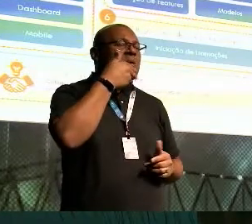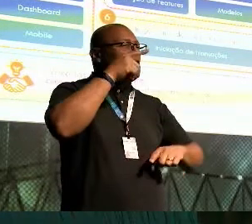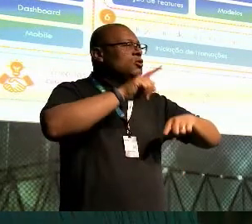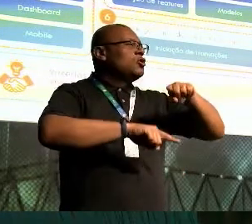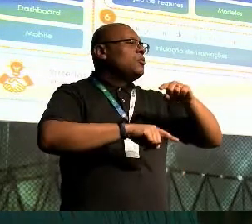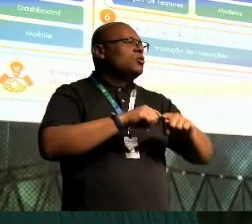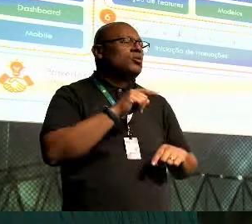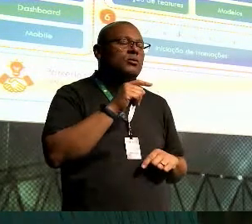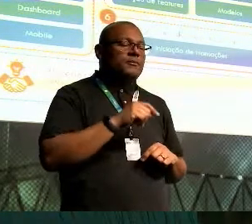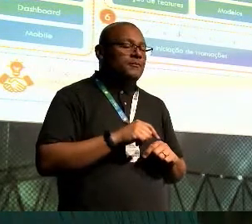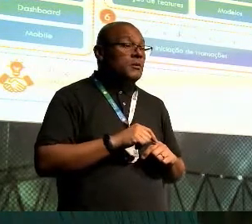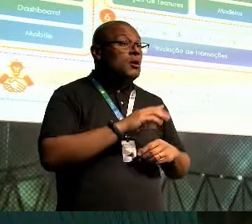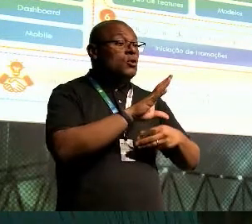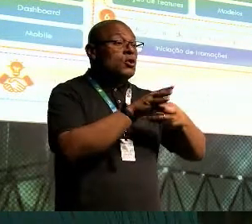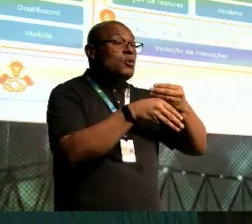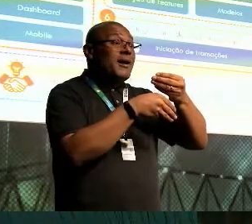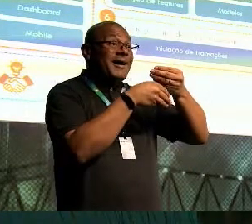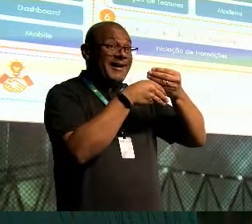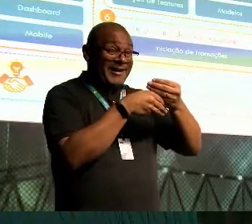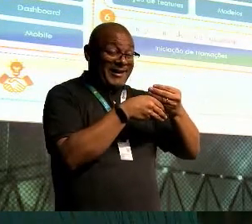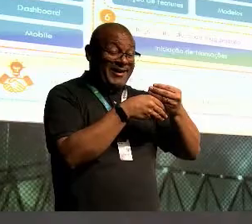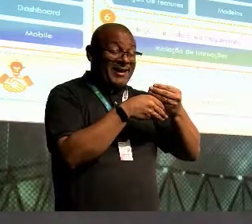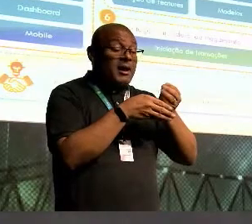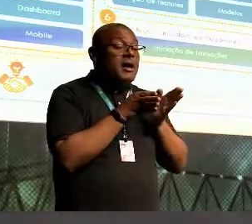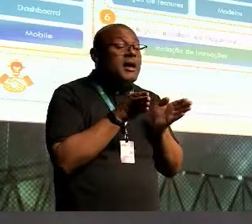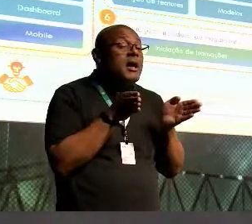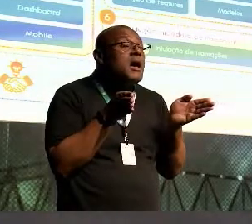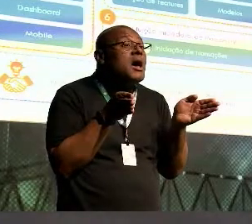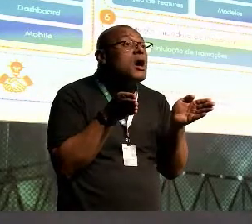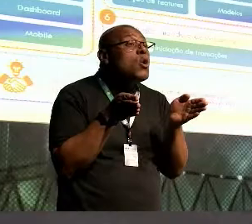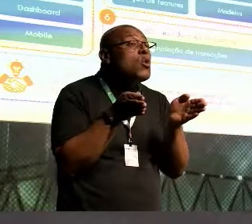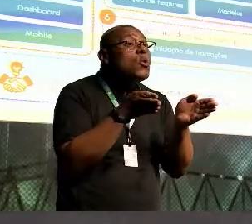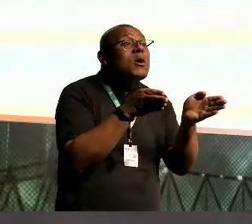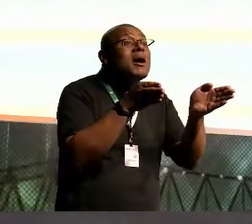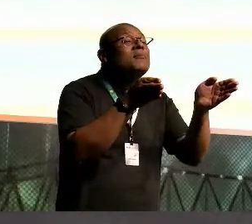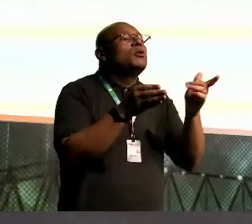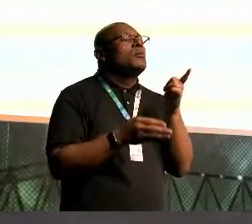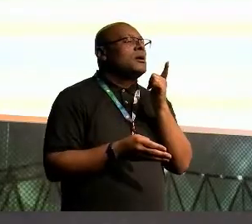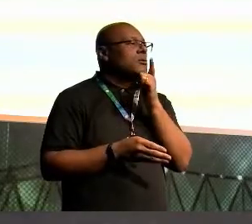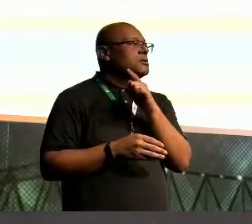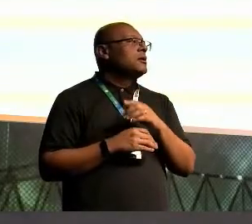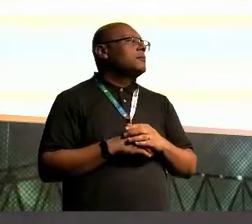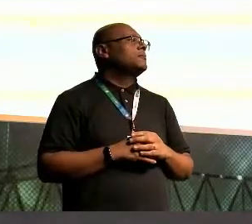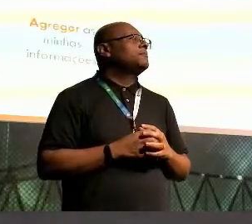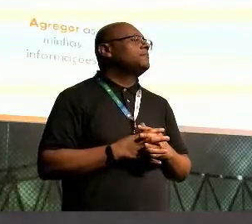produto. E o agregador aqui, ele vai ser o caminho para o usuário conseguir isso.